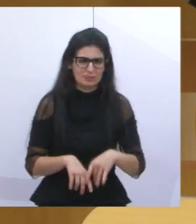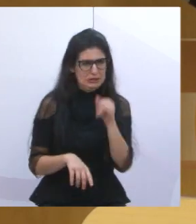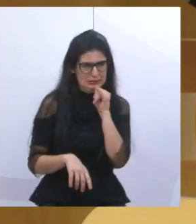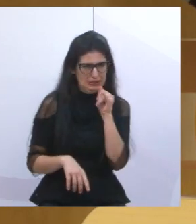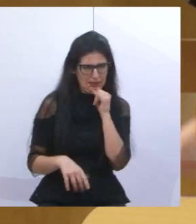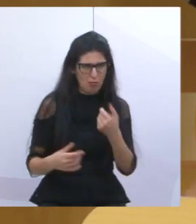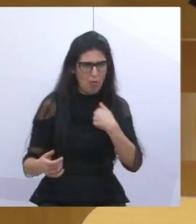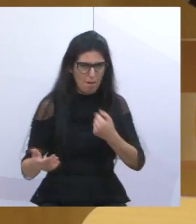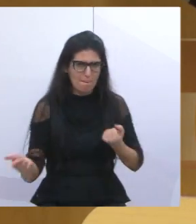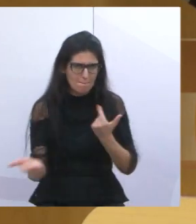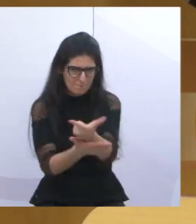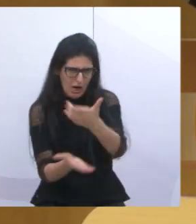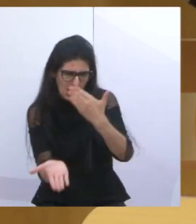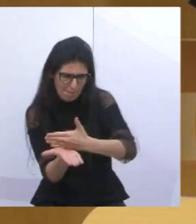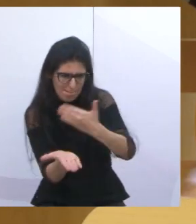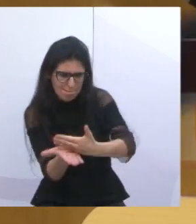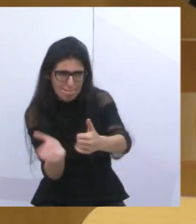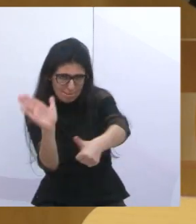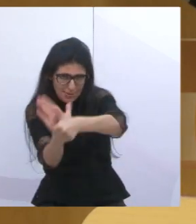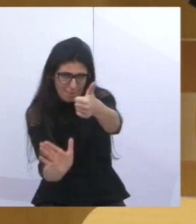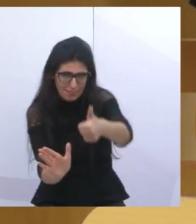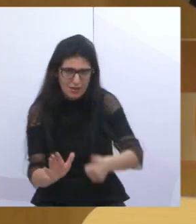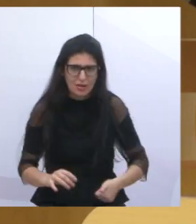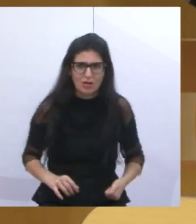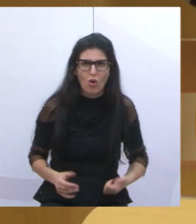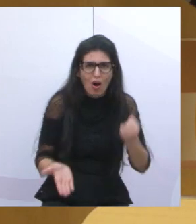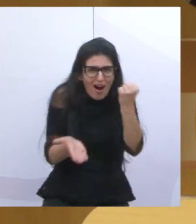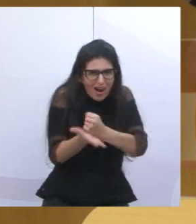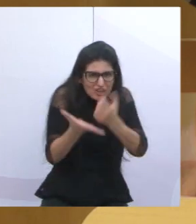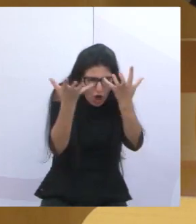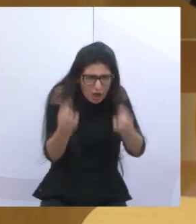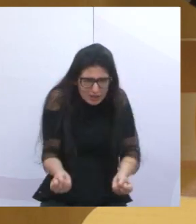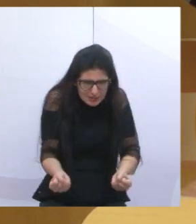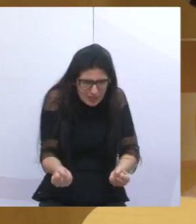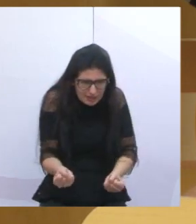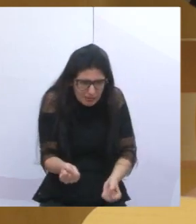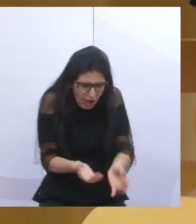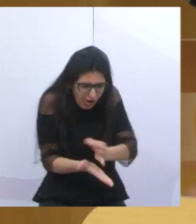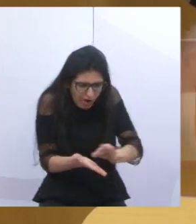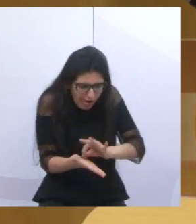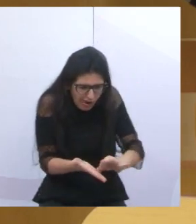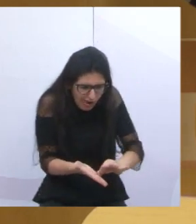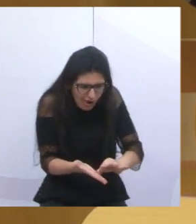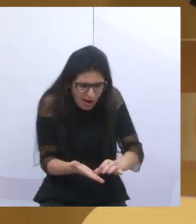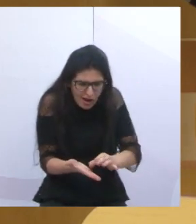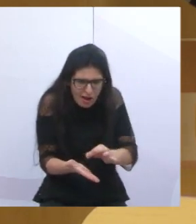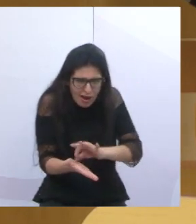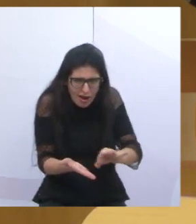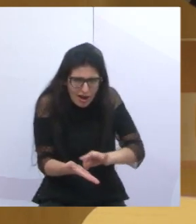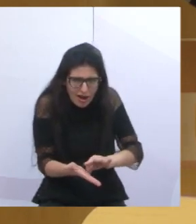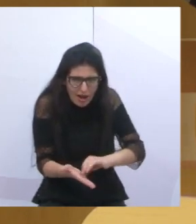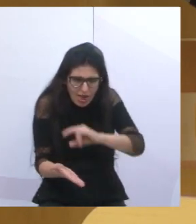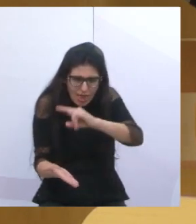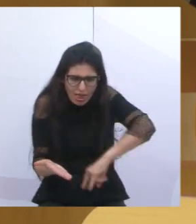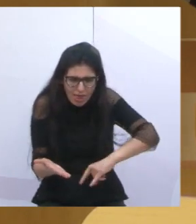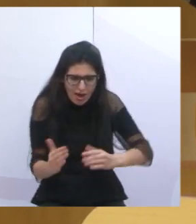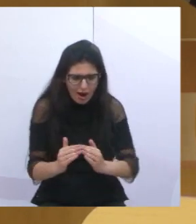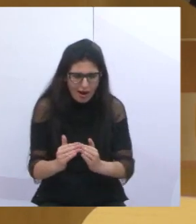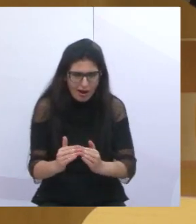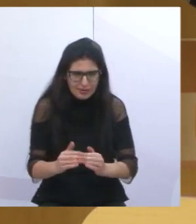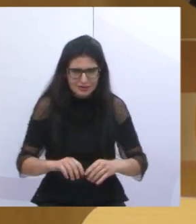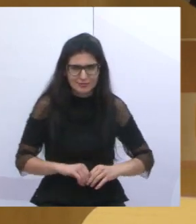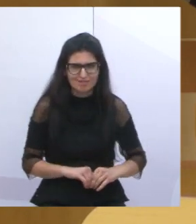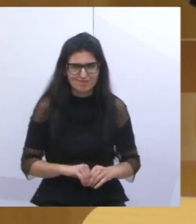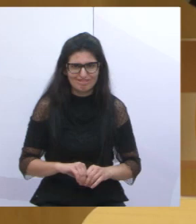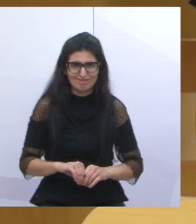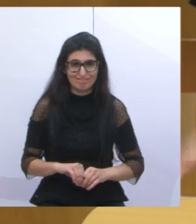pagar a primeira parcela do ITBI, o cartório vai aceitar fazer a escritura para mim? Ele só faz a escritura quando tiver